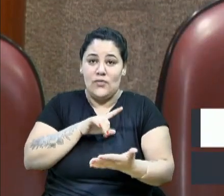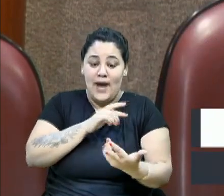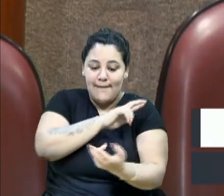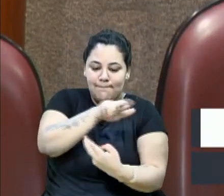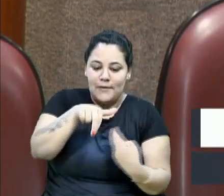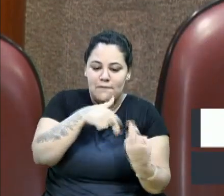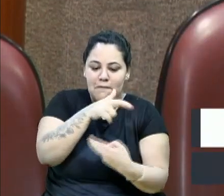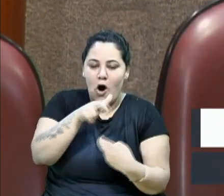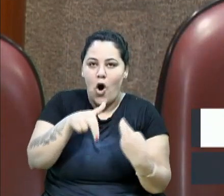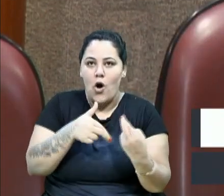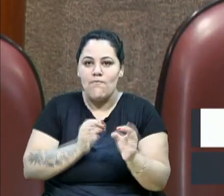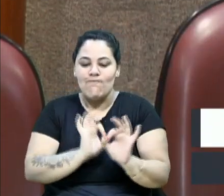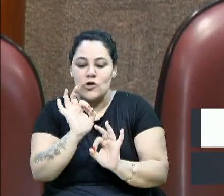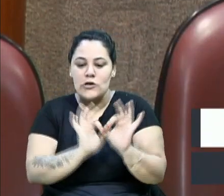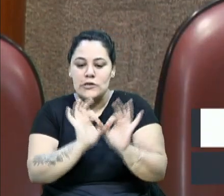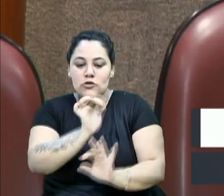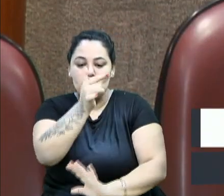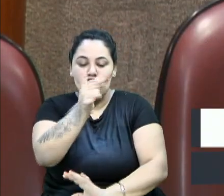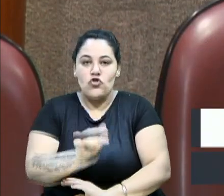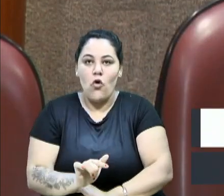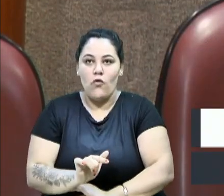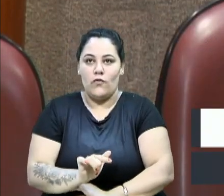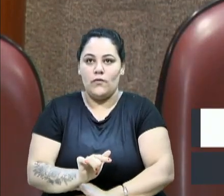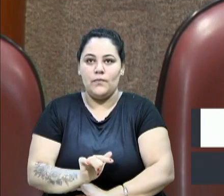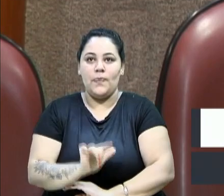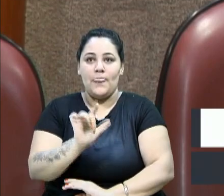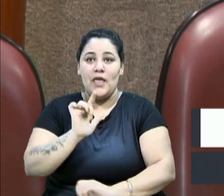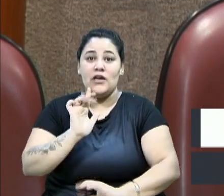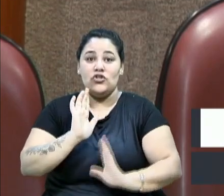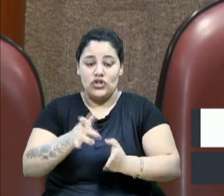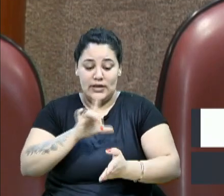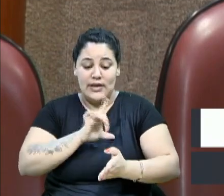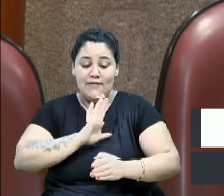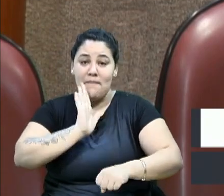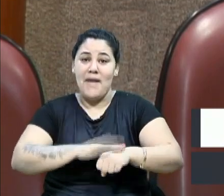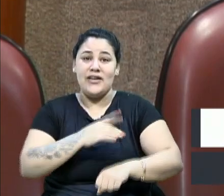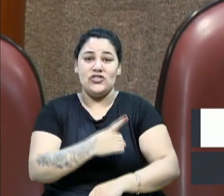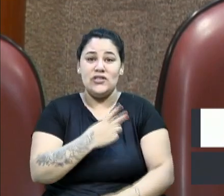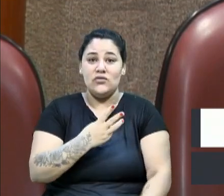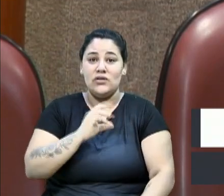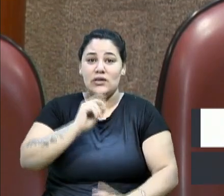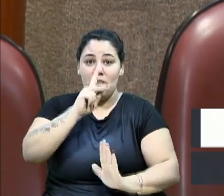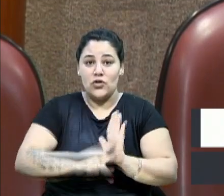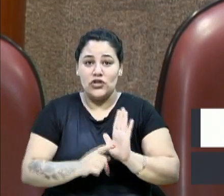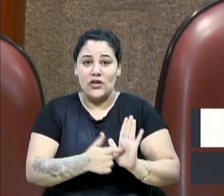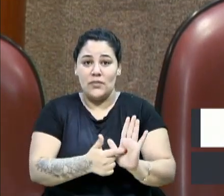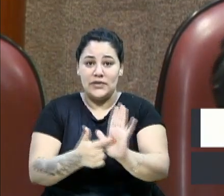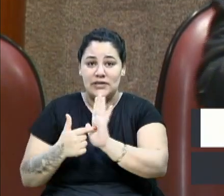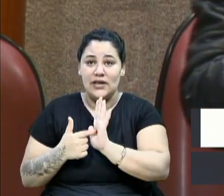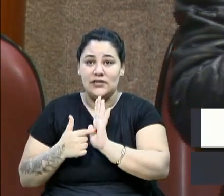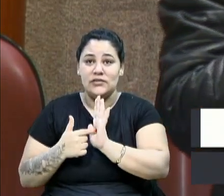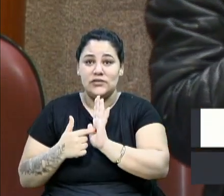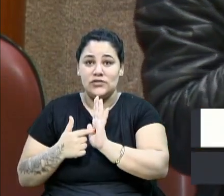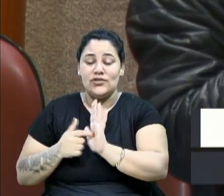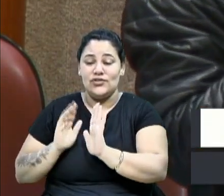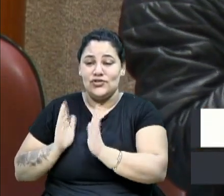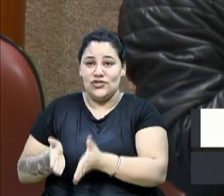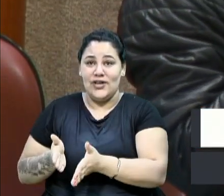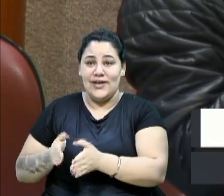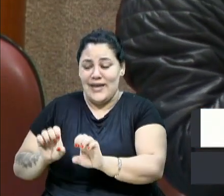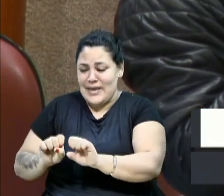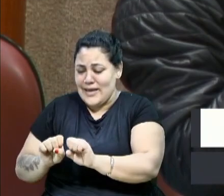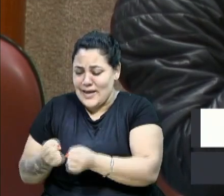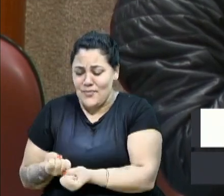fiesport onde já se chegou a ter mais de 130 projetos apresentados nós chegamos no fundo do poço há 11